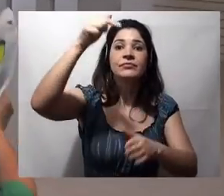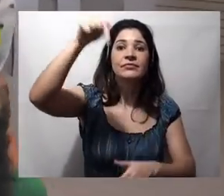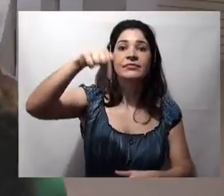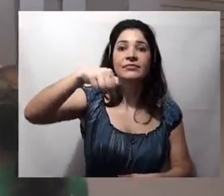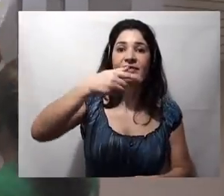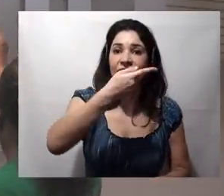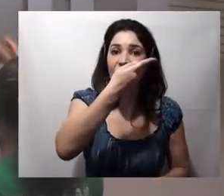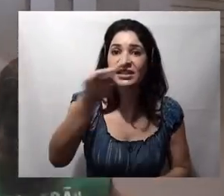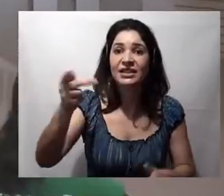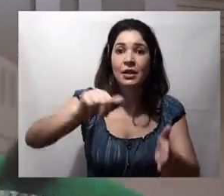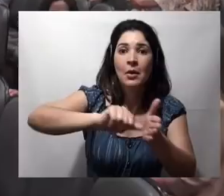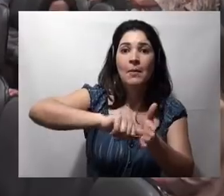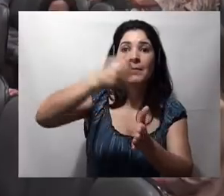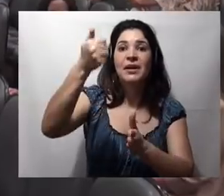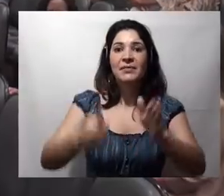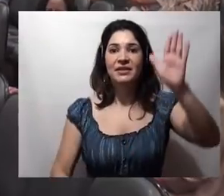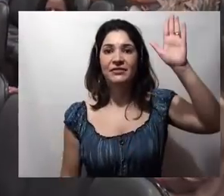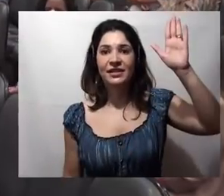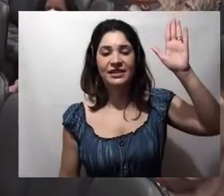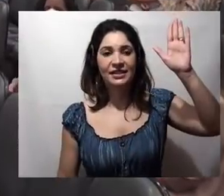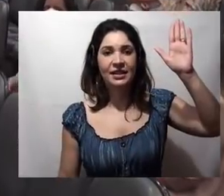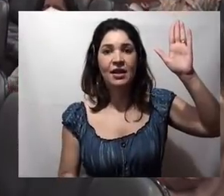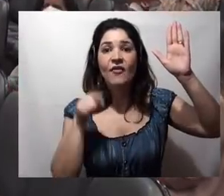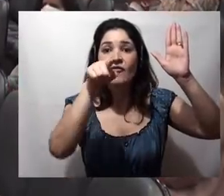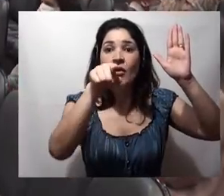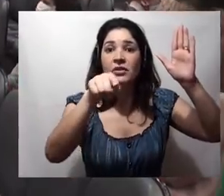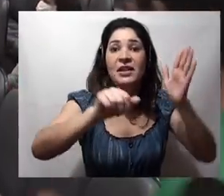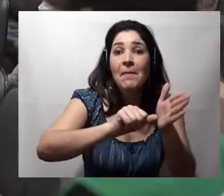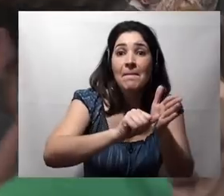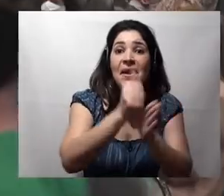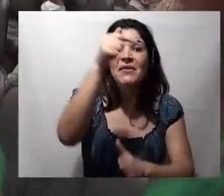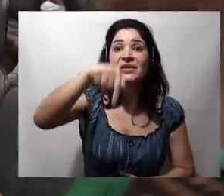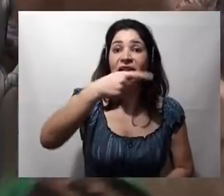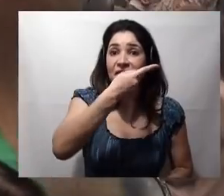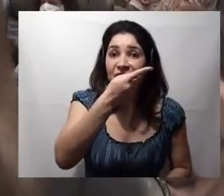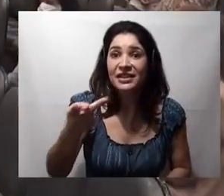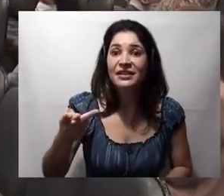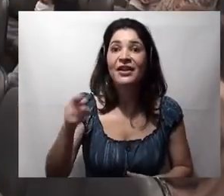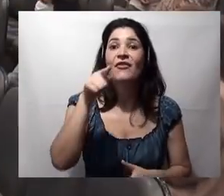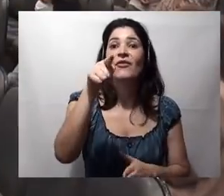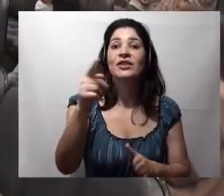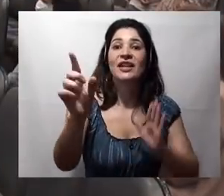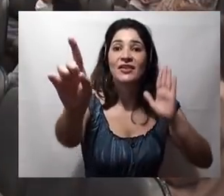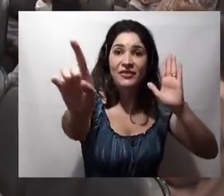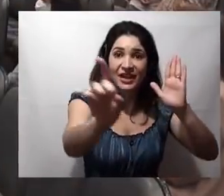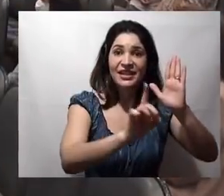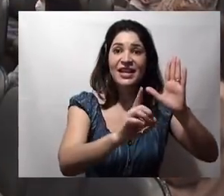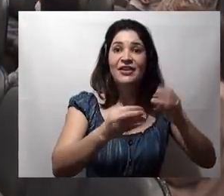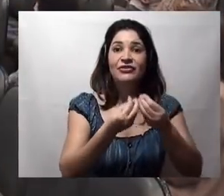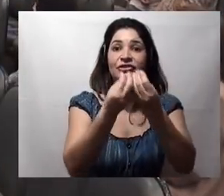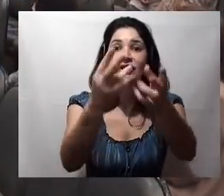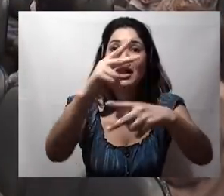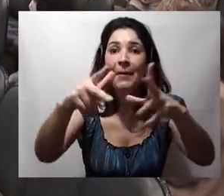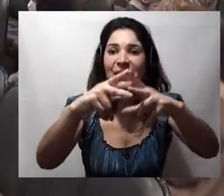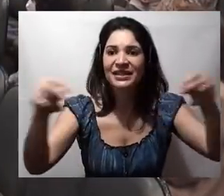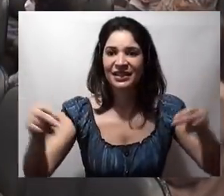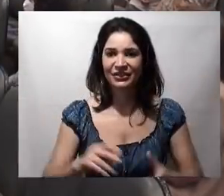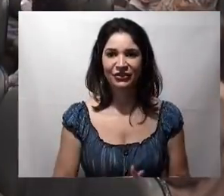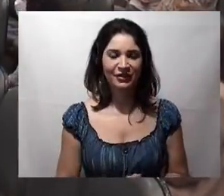levanta a mão primeira vez ganha um presente todo mundo que vem aqui a primeira vez que é um presente é ué cadê aquele